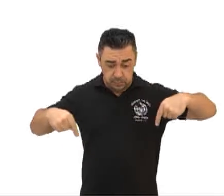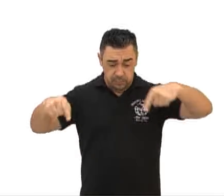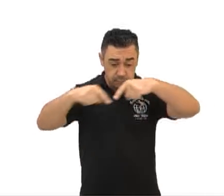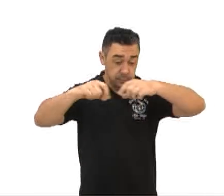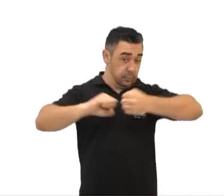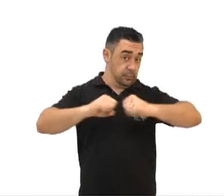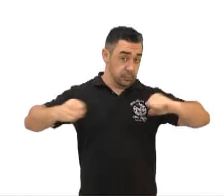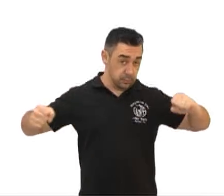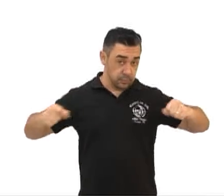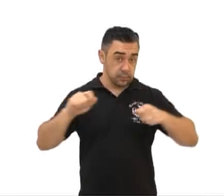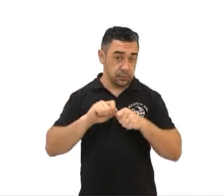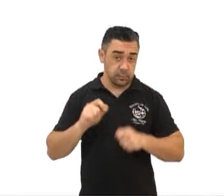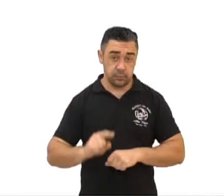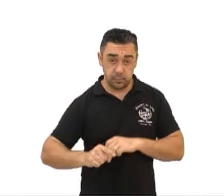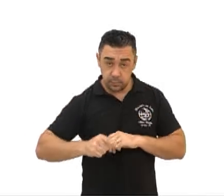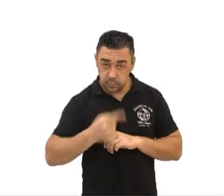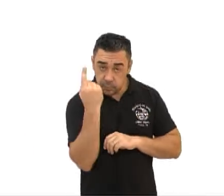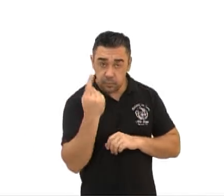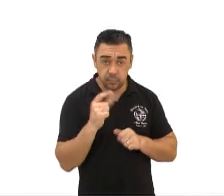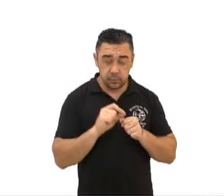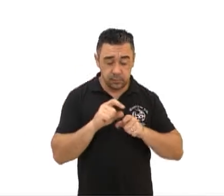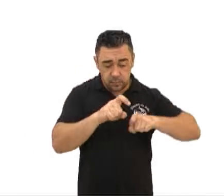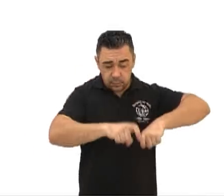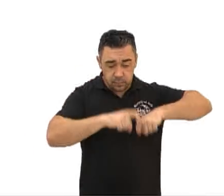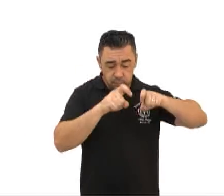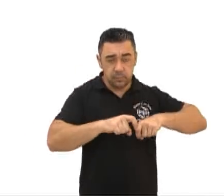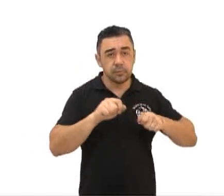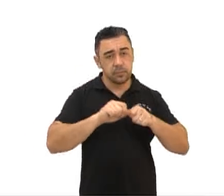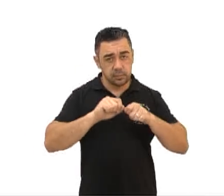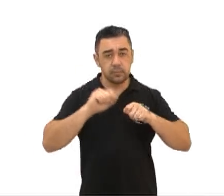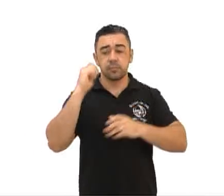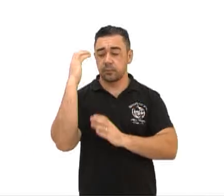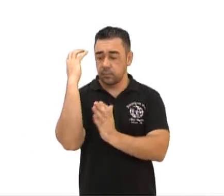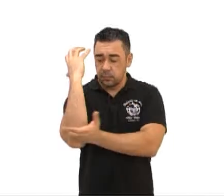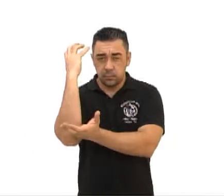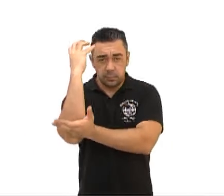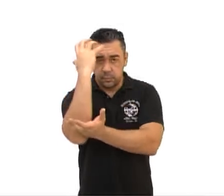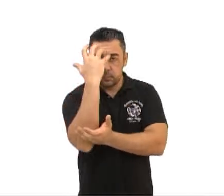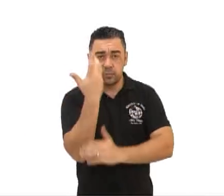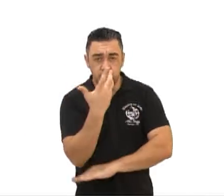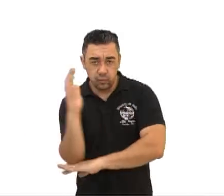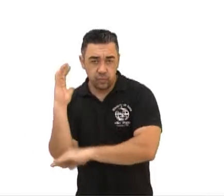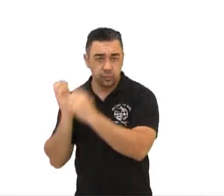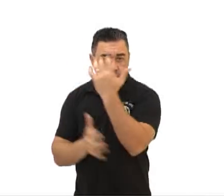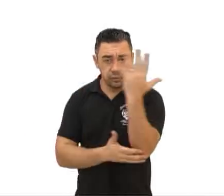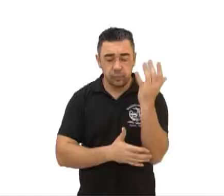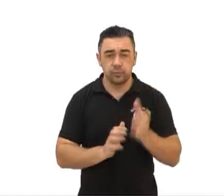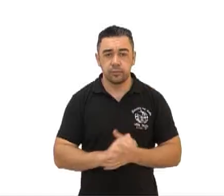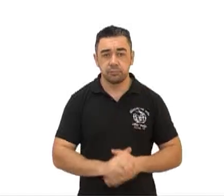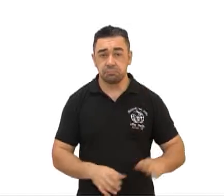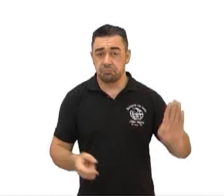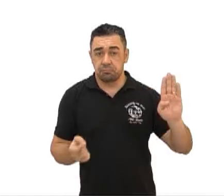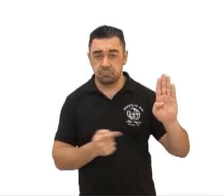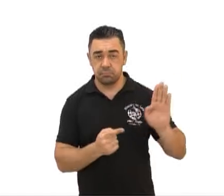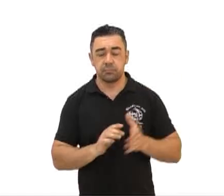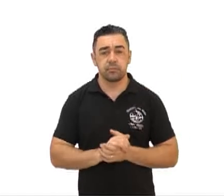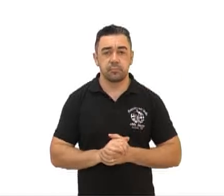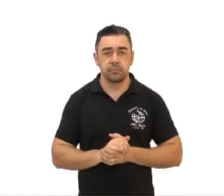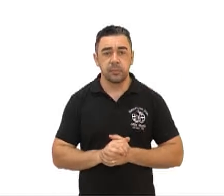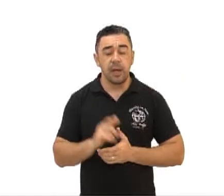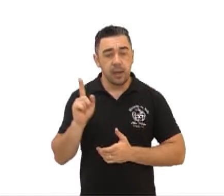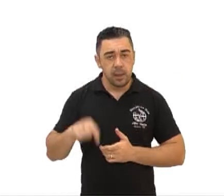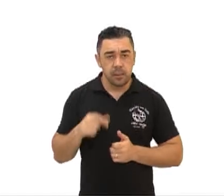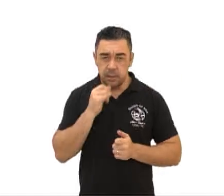para o cultivo de monoculturas, degradando áreas de floresta nativa. B. Favorece a desconcentração de terra